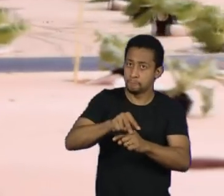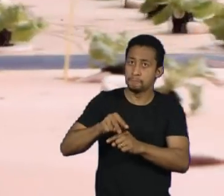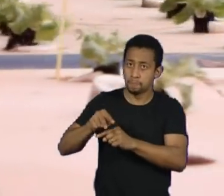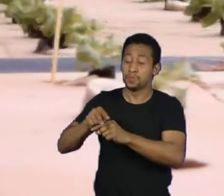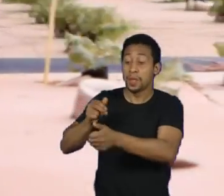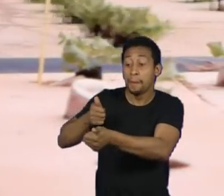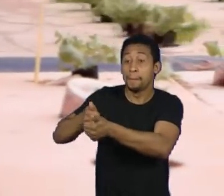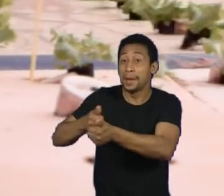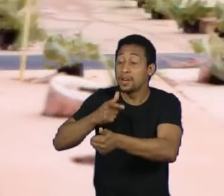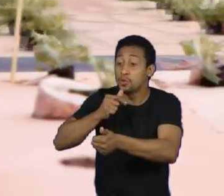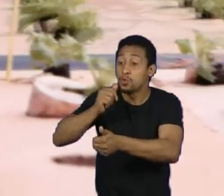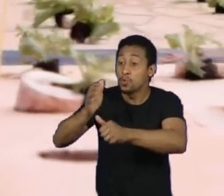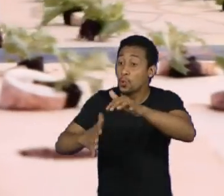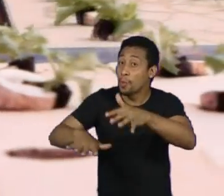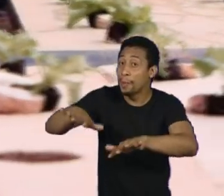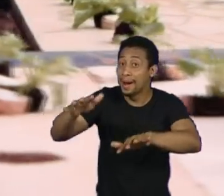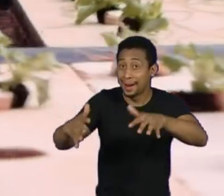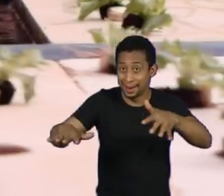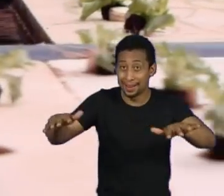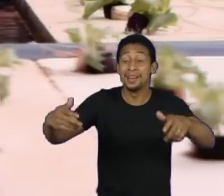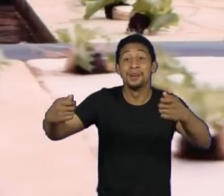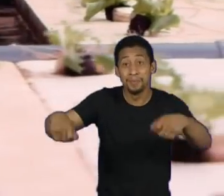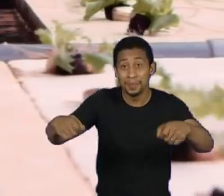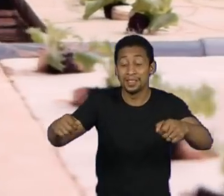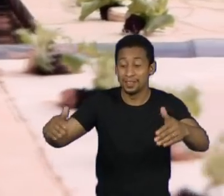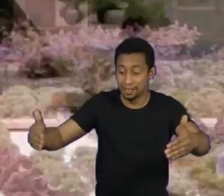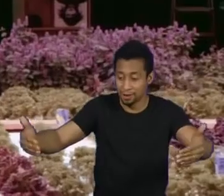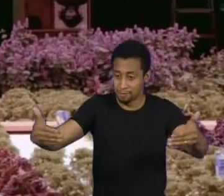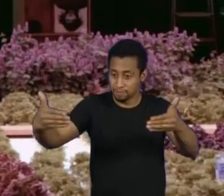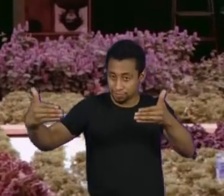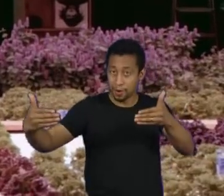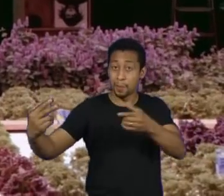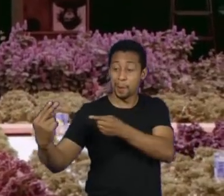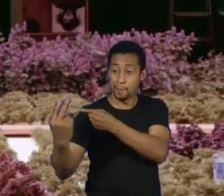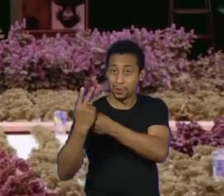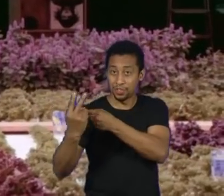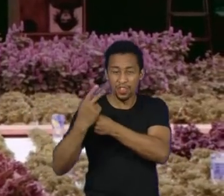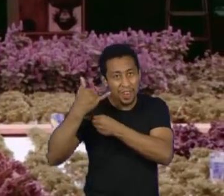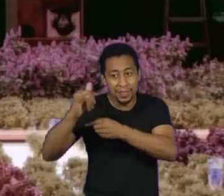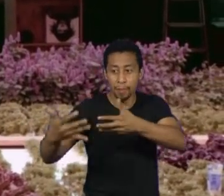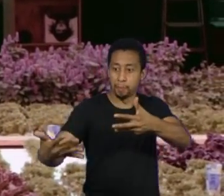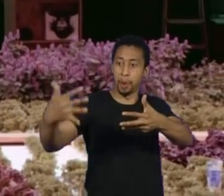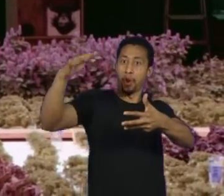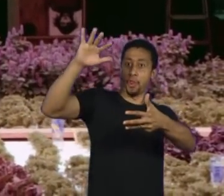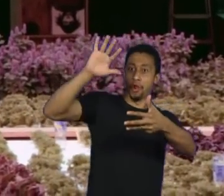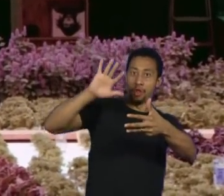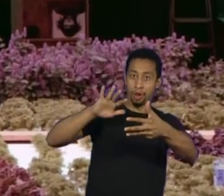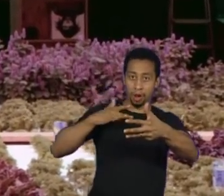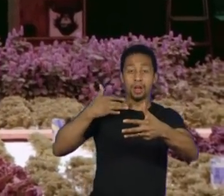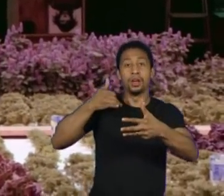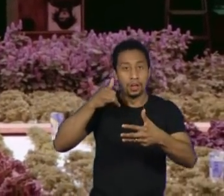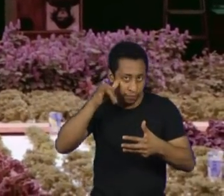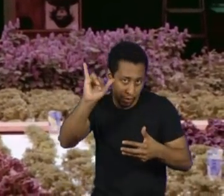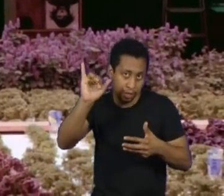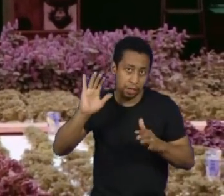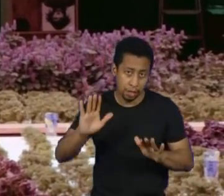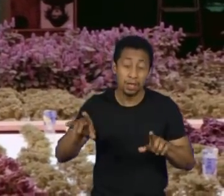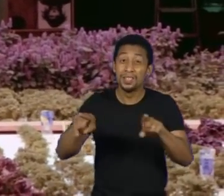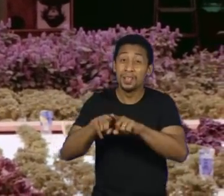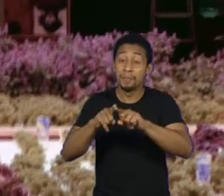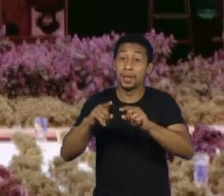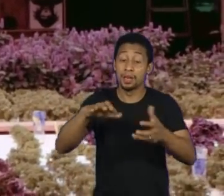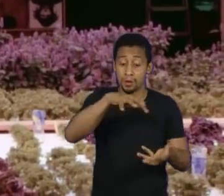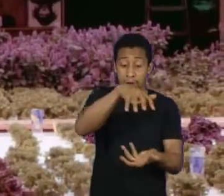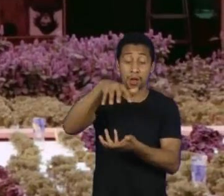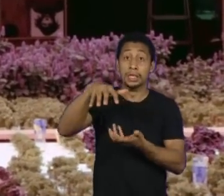mar, né, com diques para se proteger de possíveis inundações, e a gente está vendo que o aquecimento global A